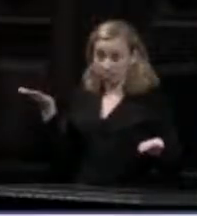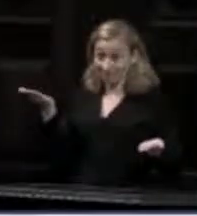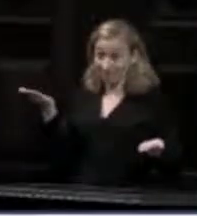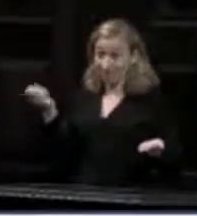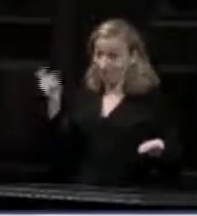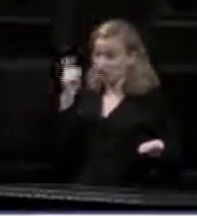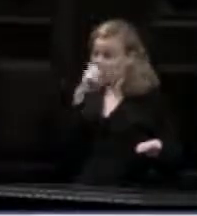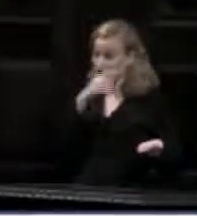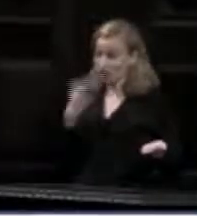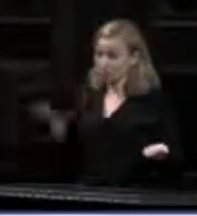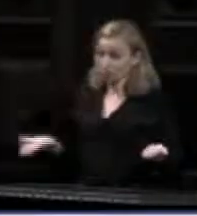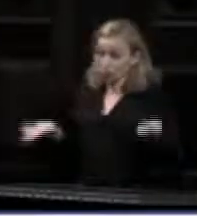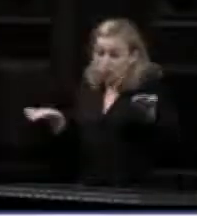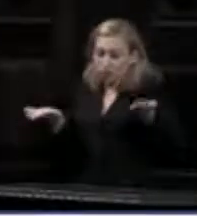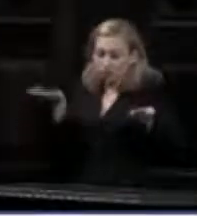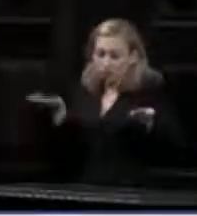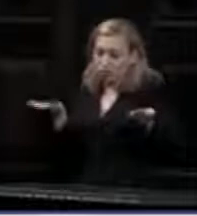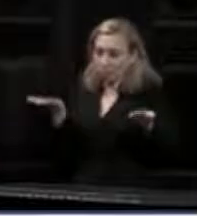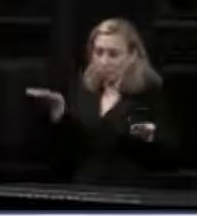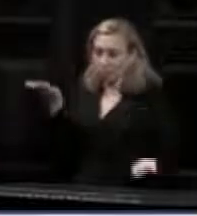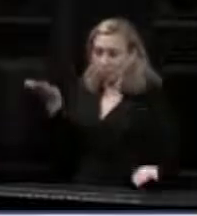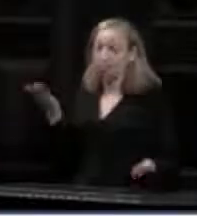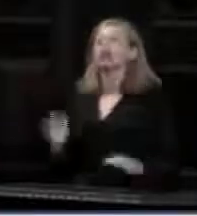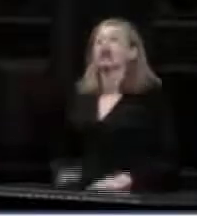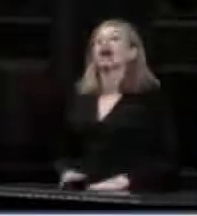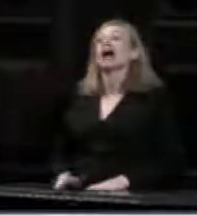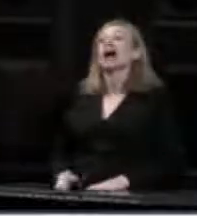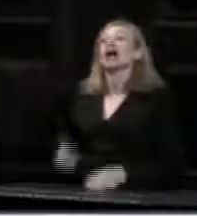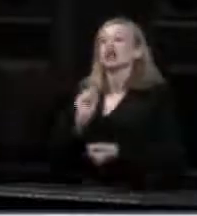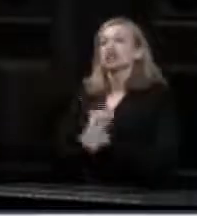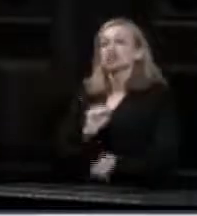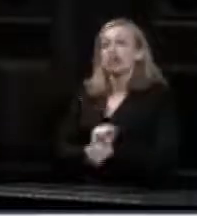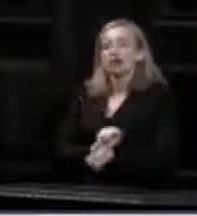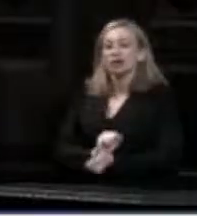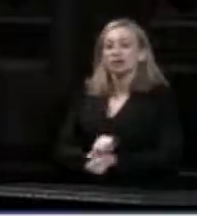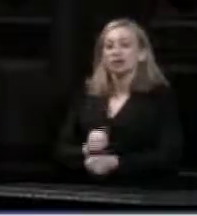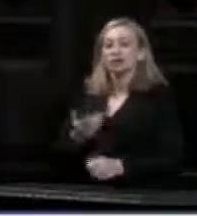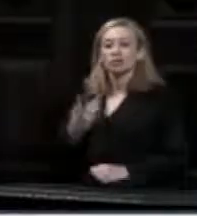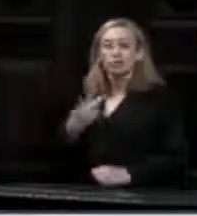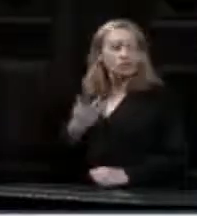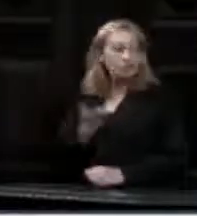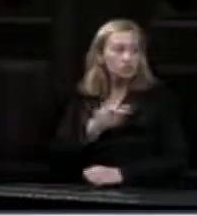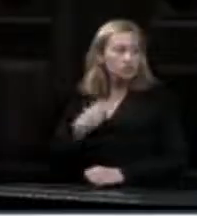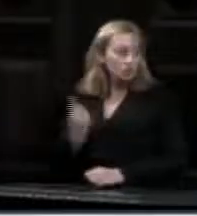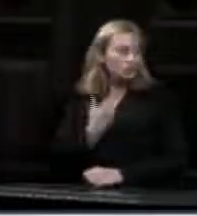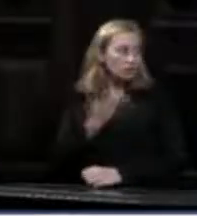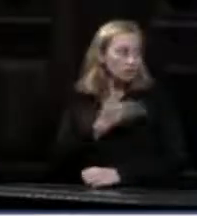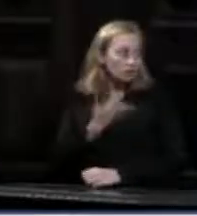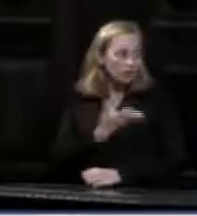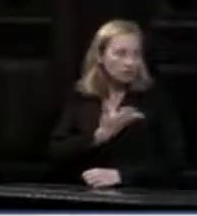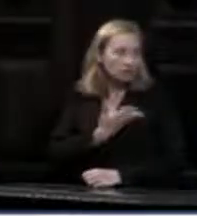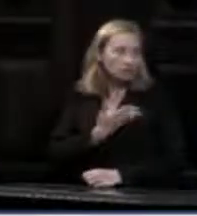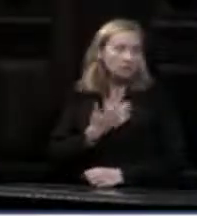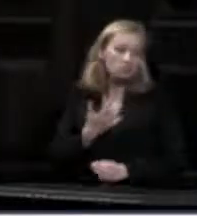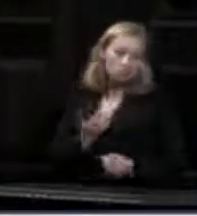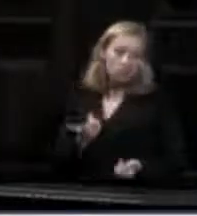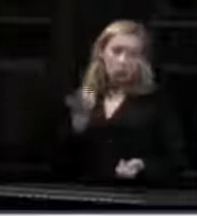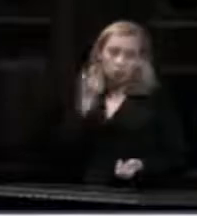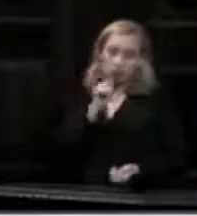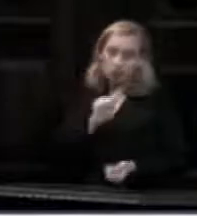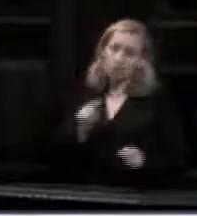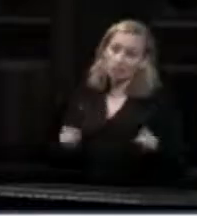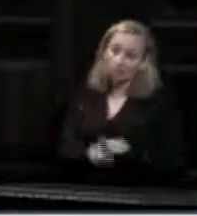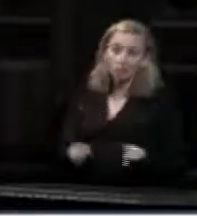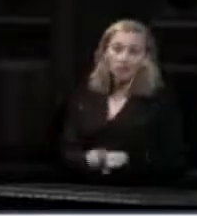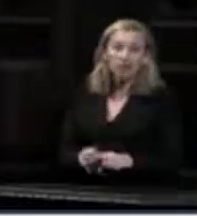espero que vossa excelência seja um deles mas na média